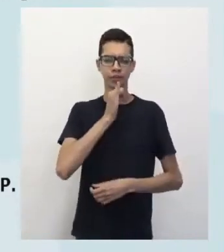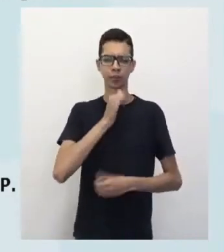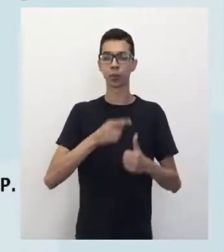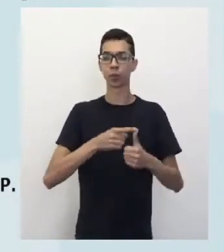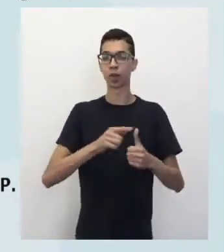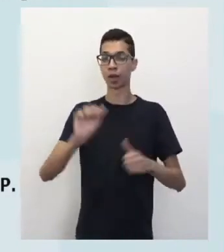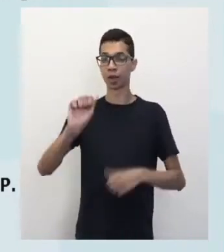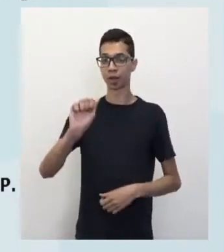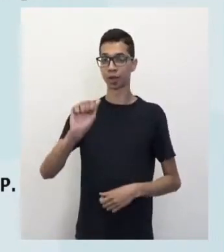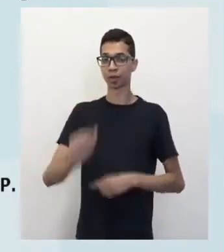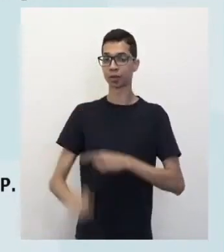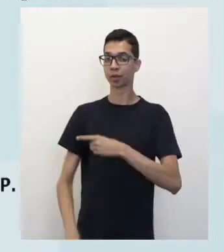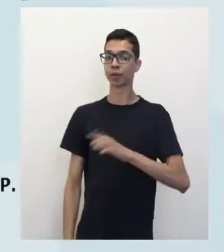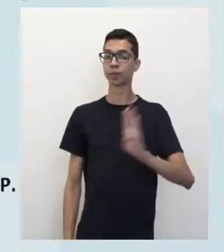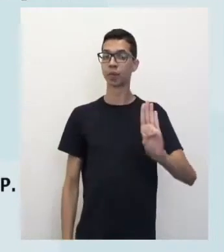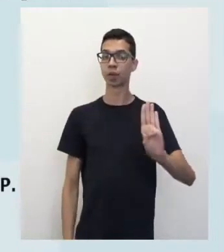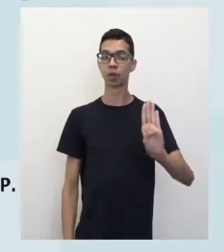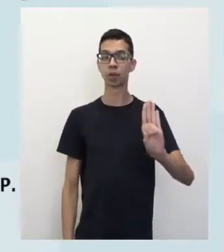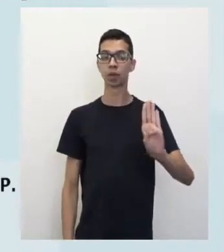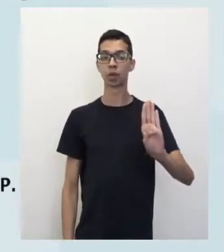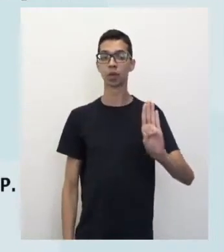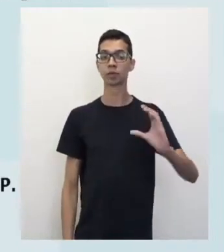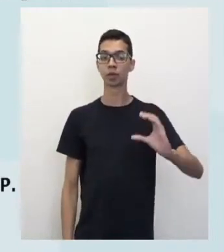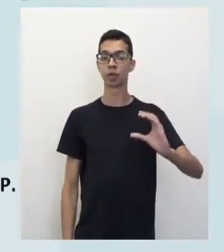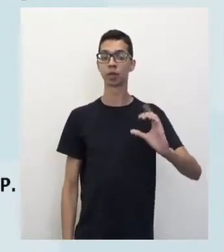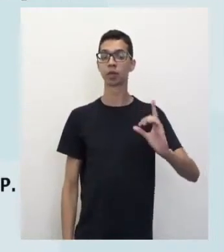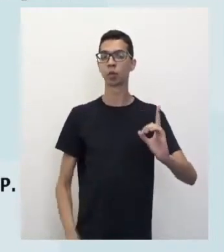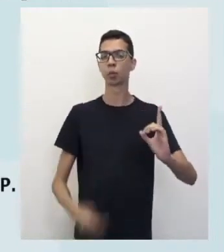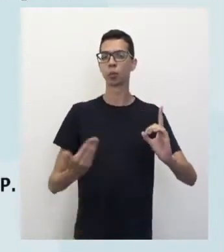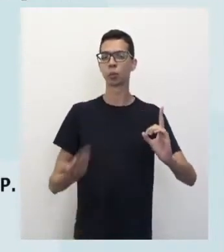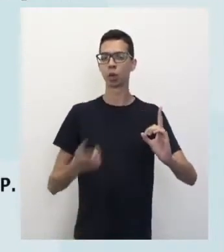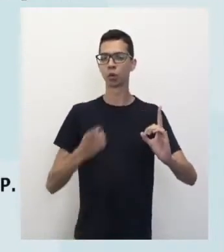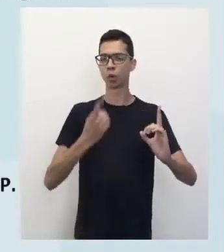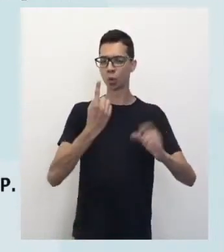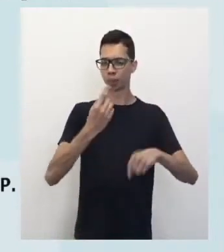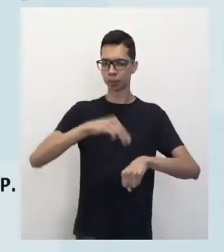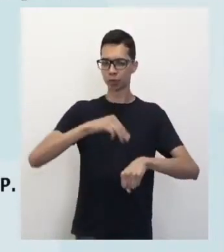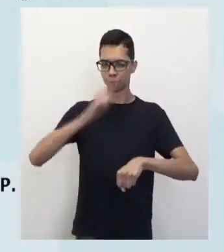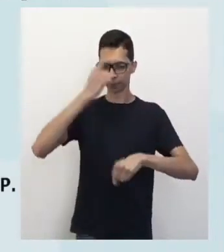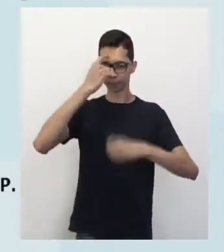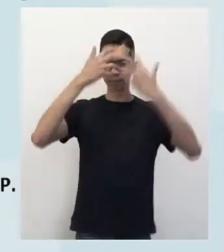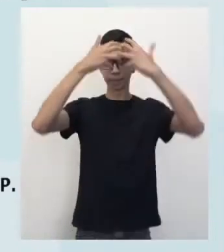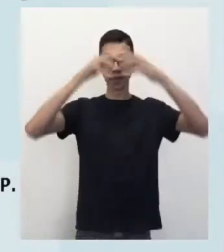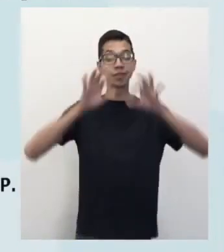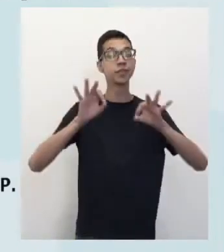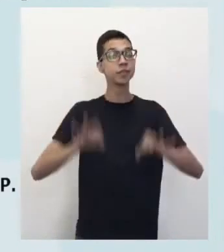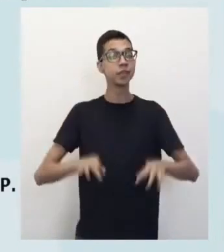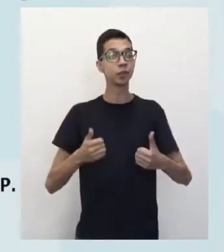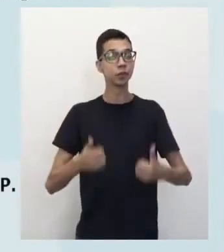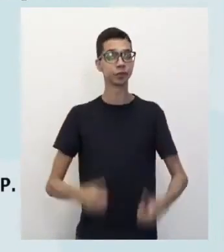pois, já que ou porém. Então, 1 minuto para vocês pensarem qual a conjunção adequada aí.